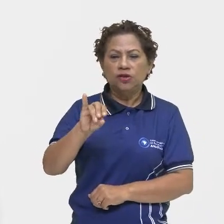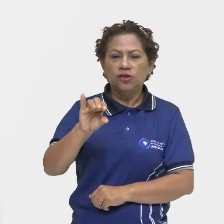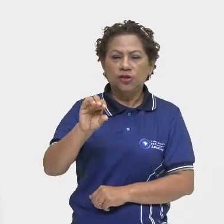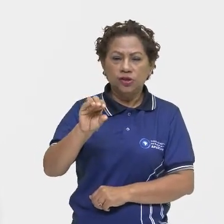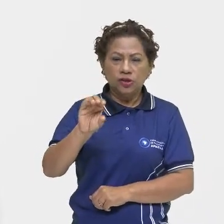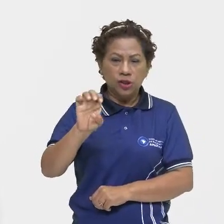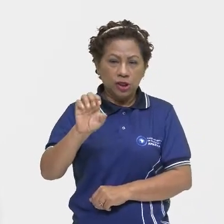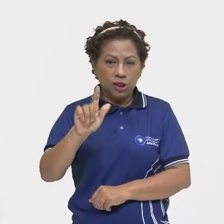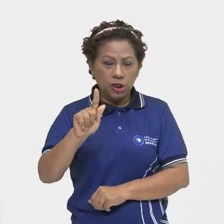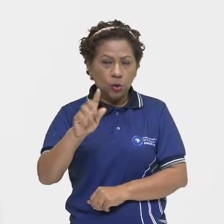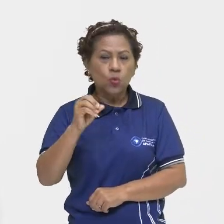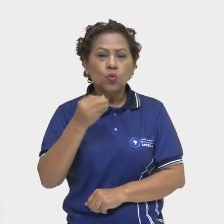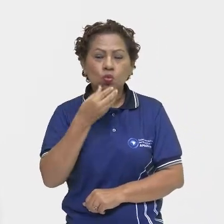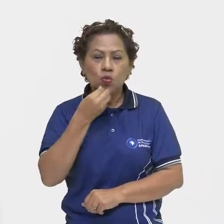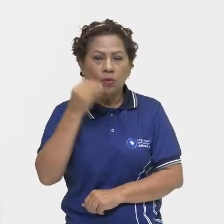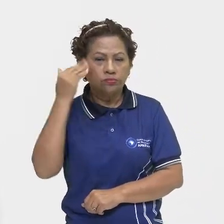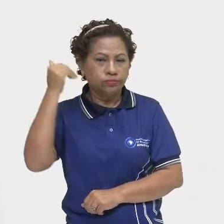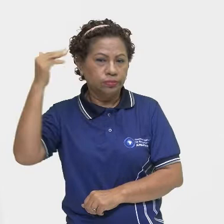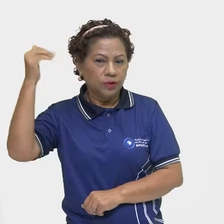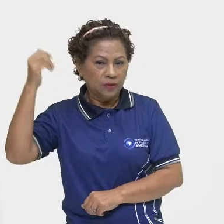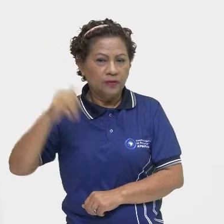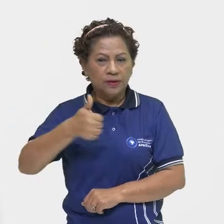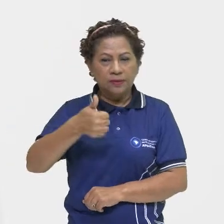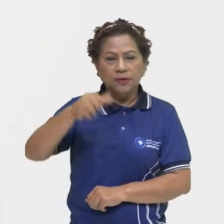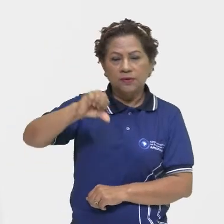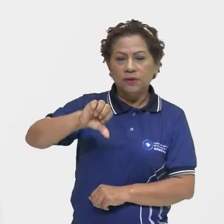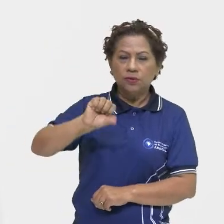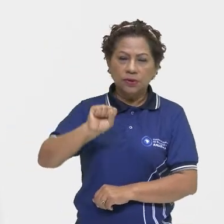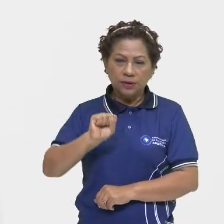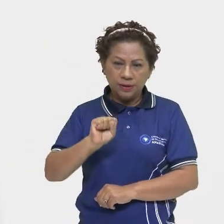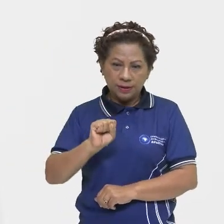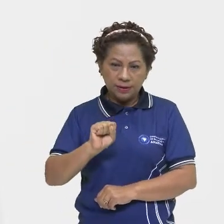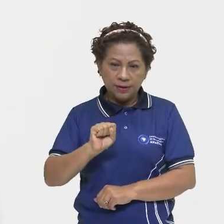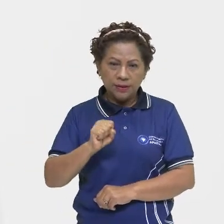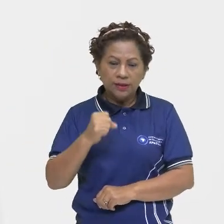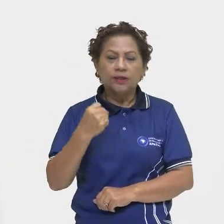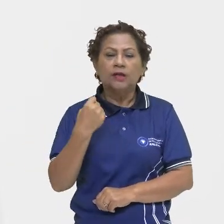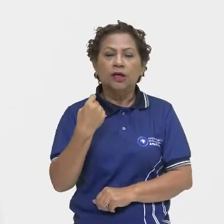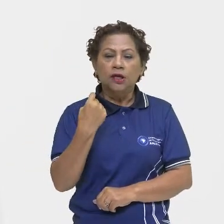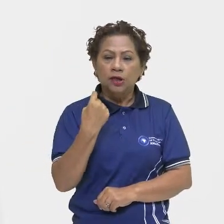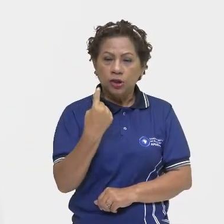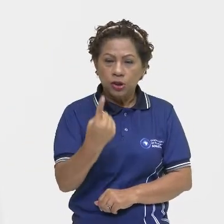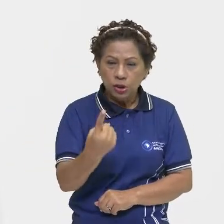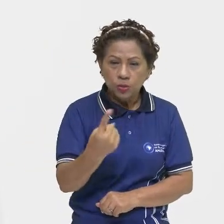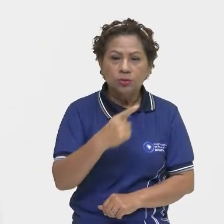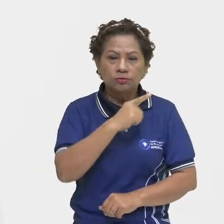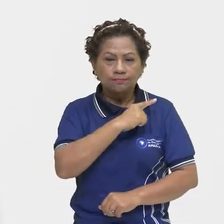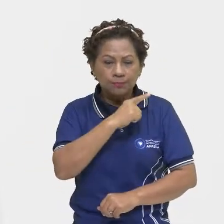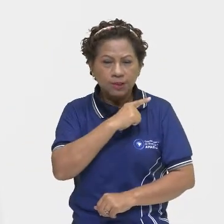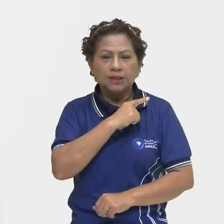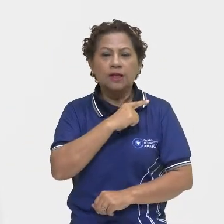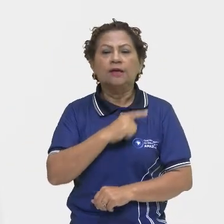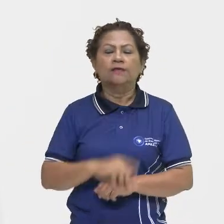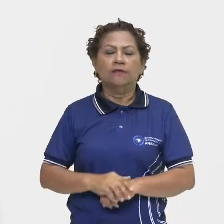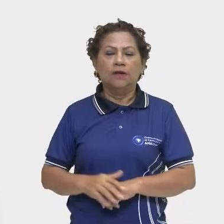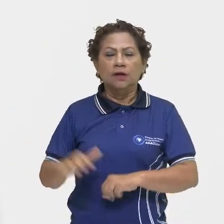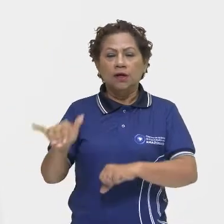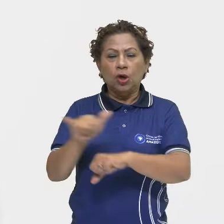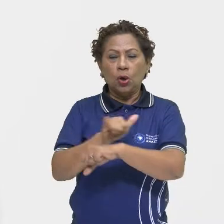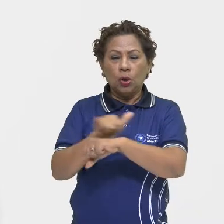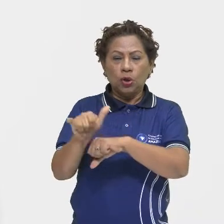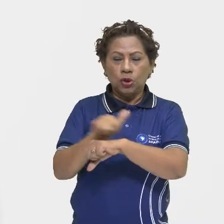um dos principais espaços de vanguarda de Nova York. Nova York é um dos grandes nichos da produção do